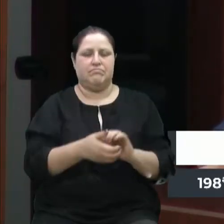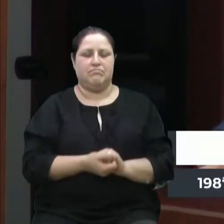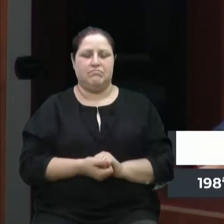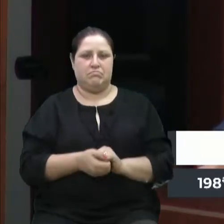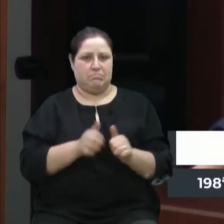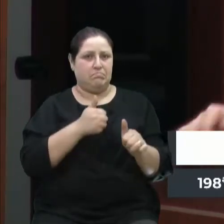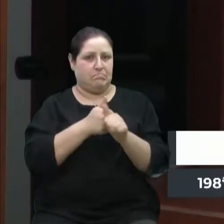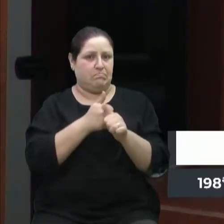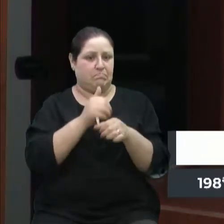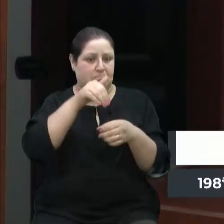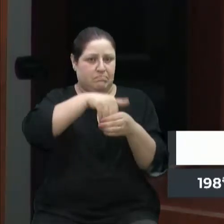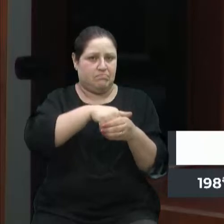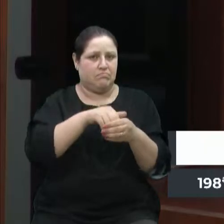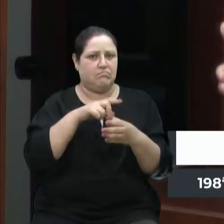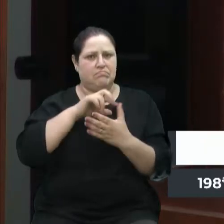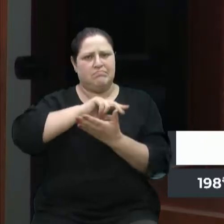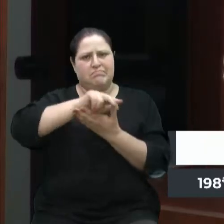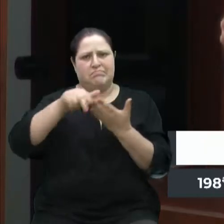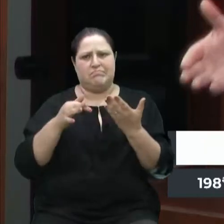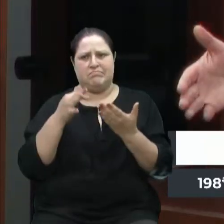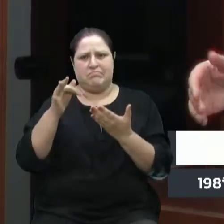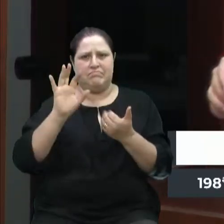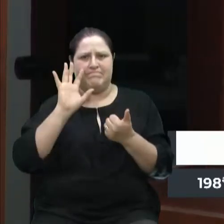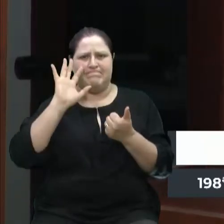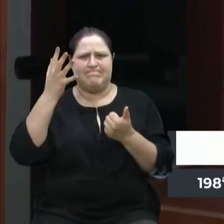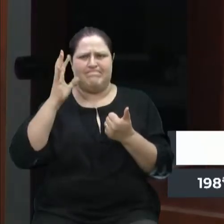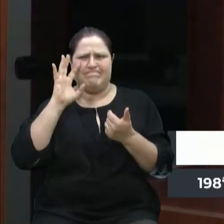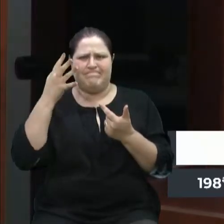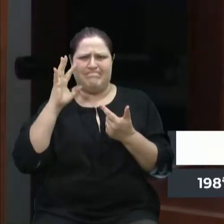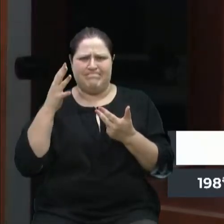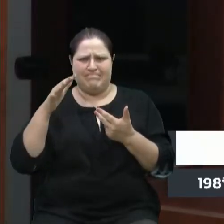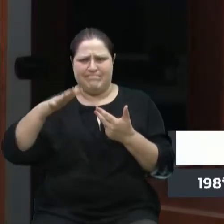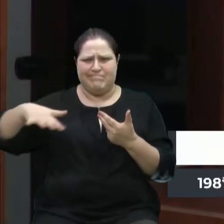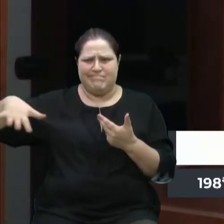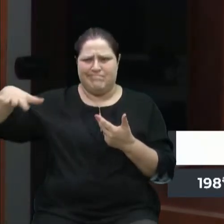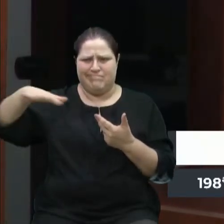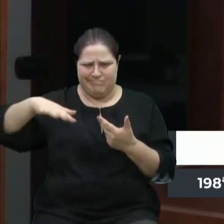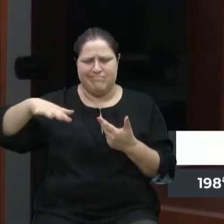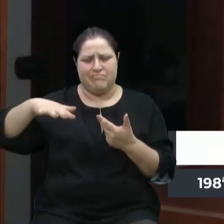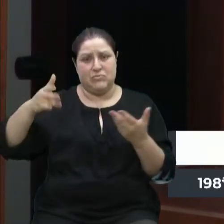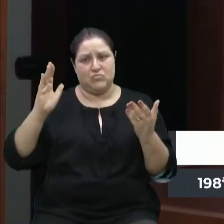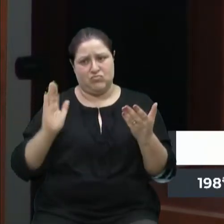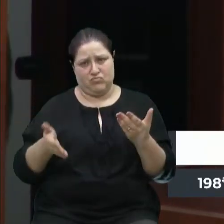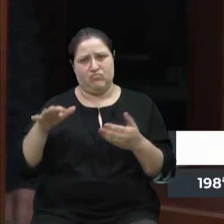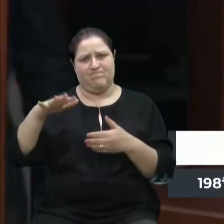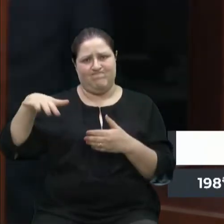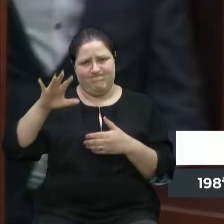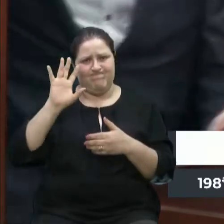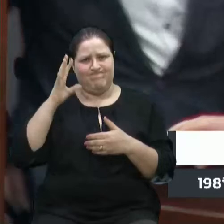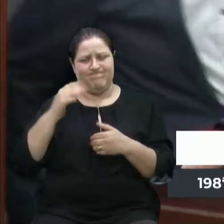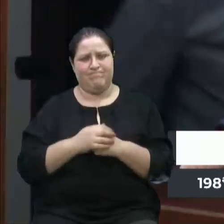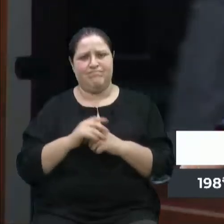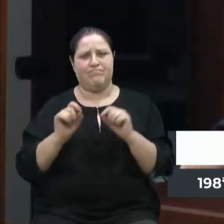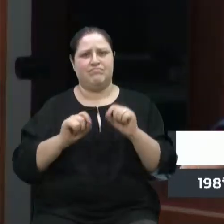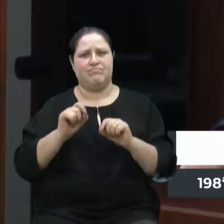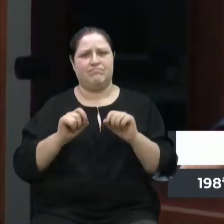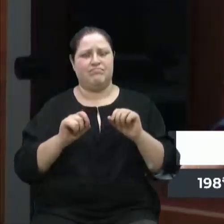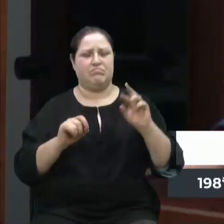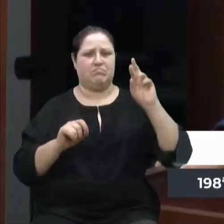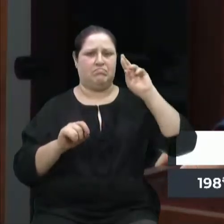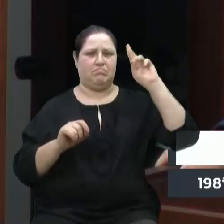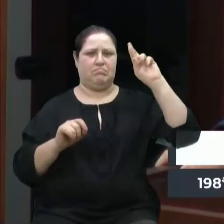aproximando, diversas situações acontecerão, estão acontecendo, né? A perpetuação dos caciques,